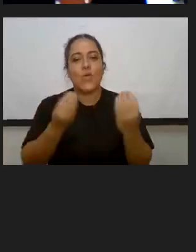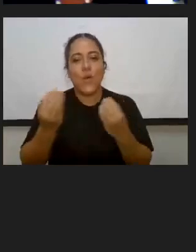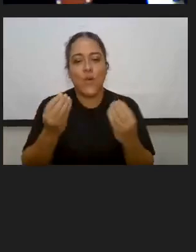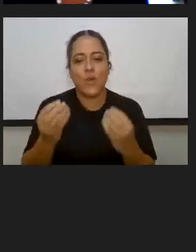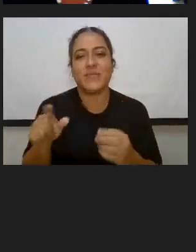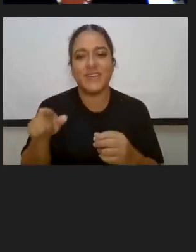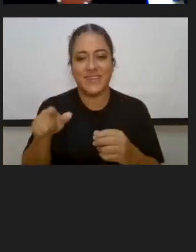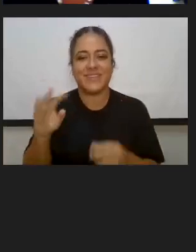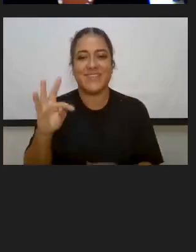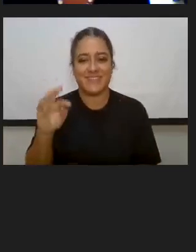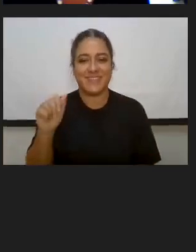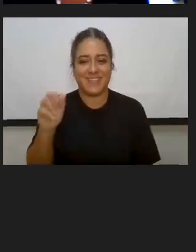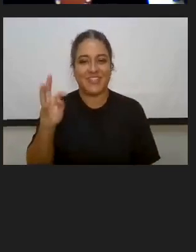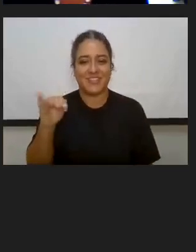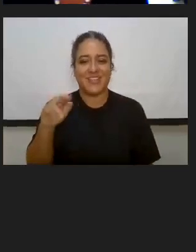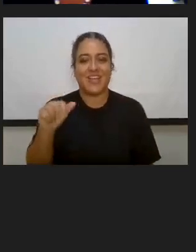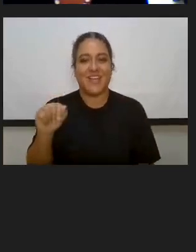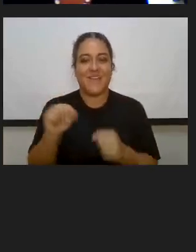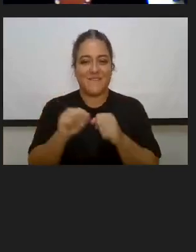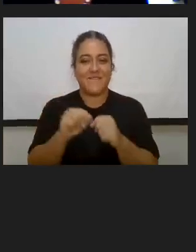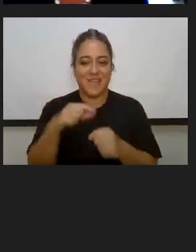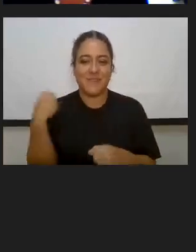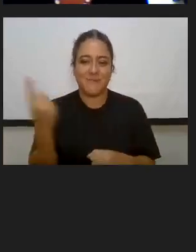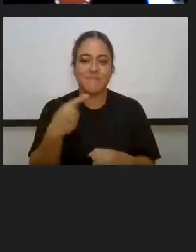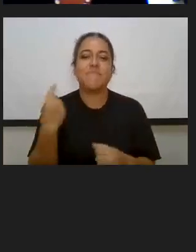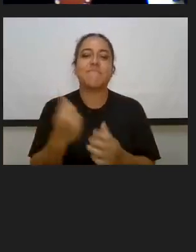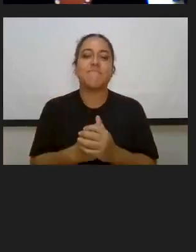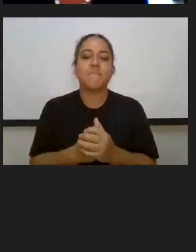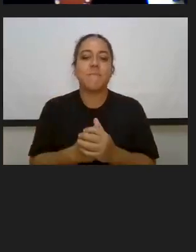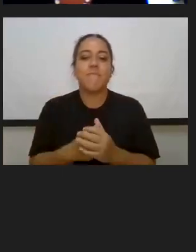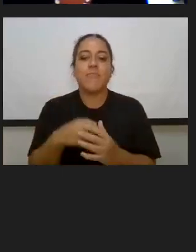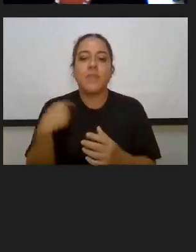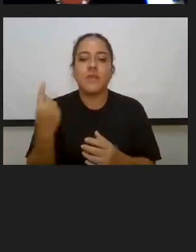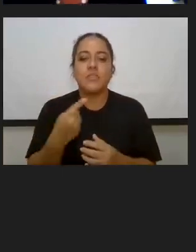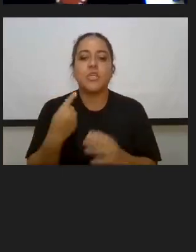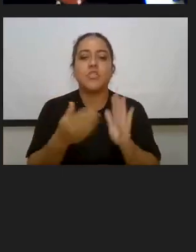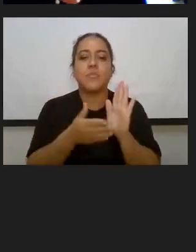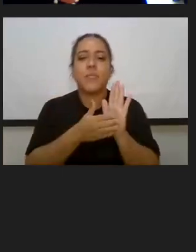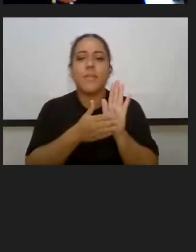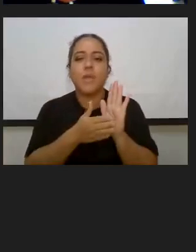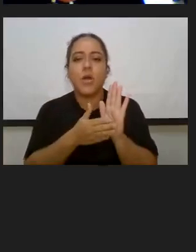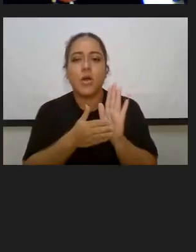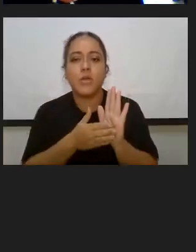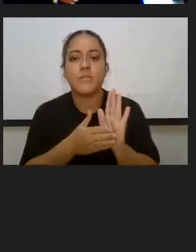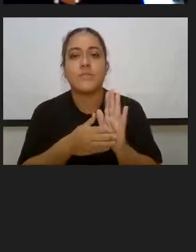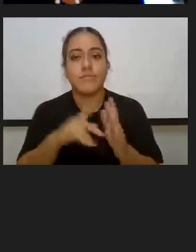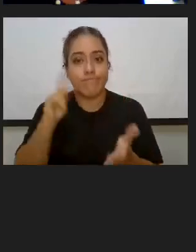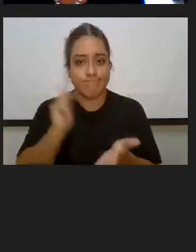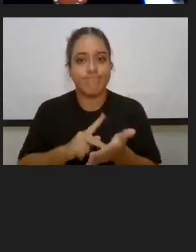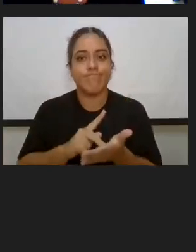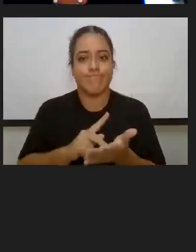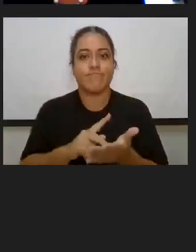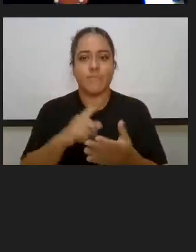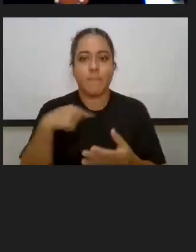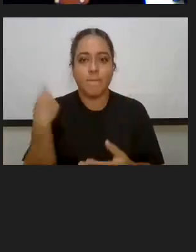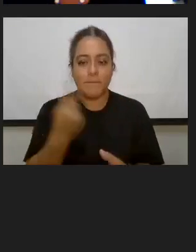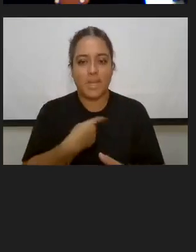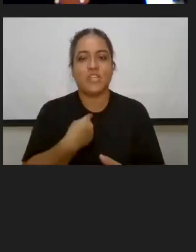provocou. Em termos de proposições efetivas, né, para a gente